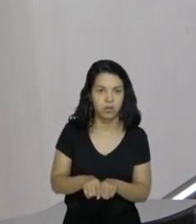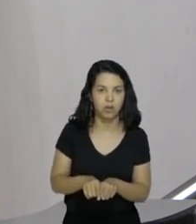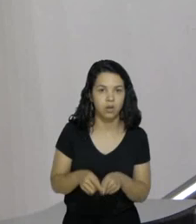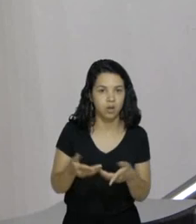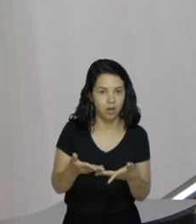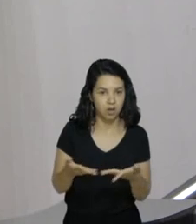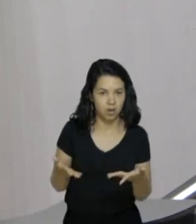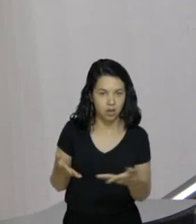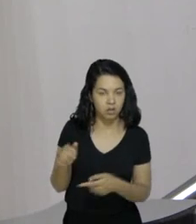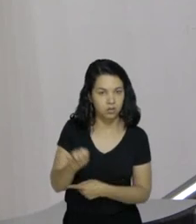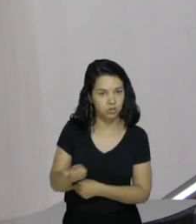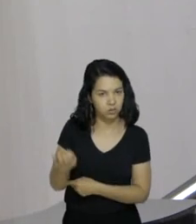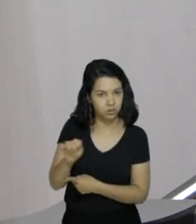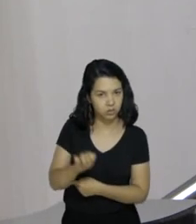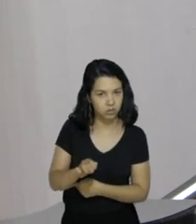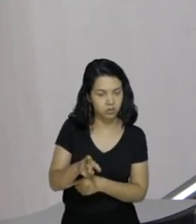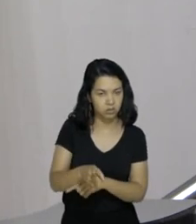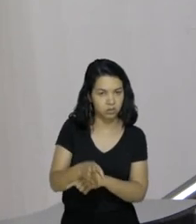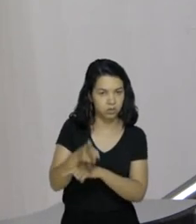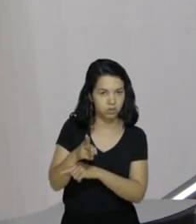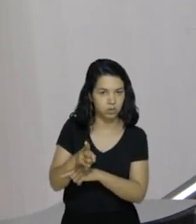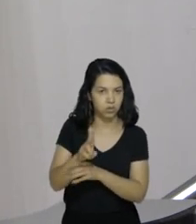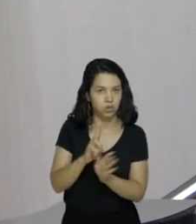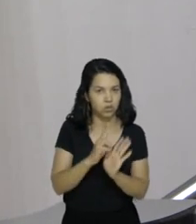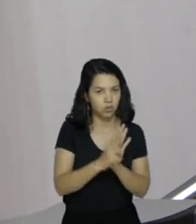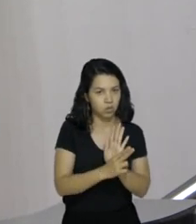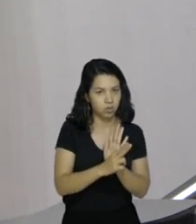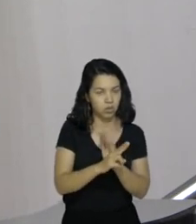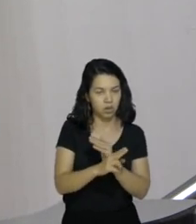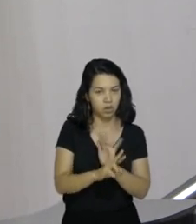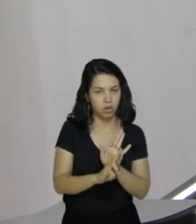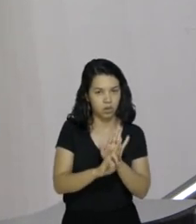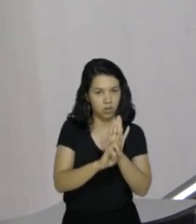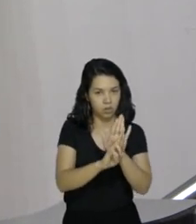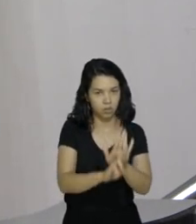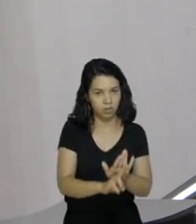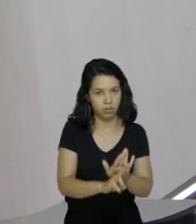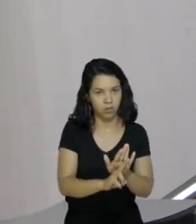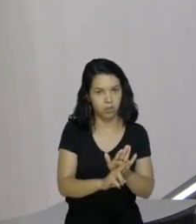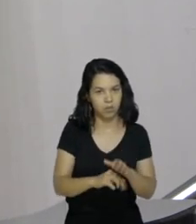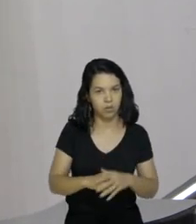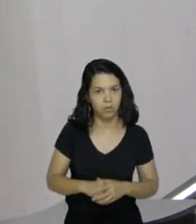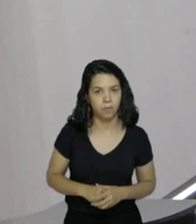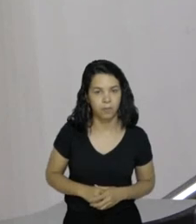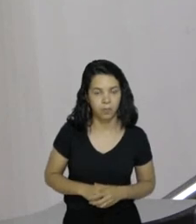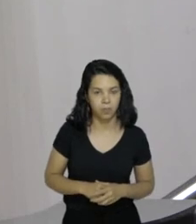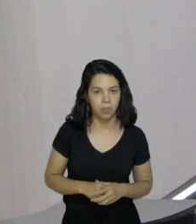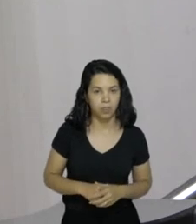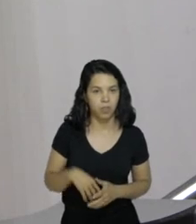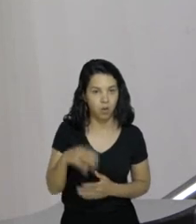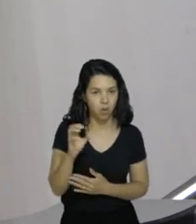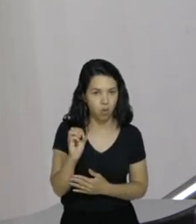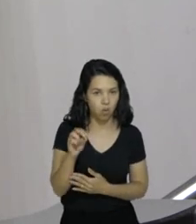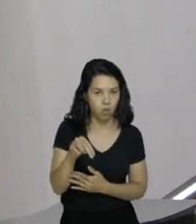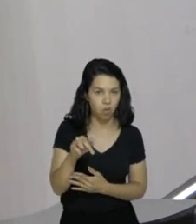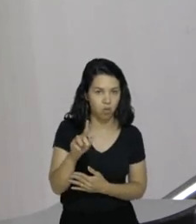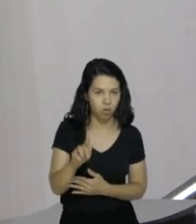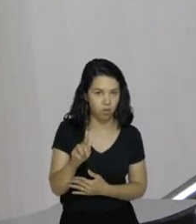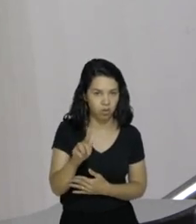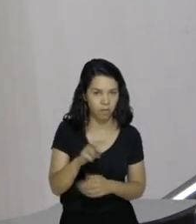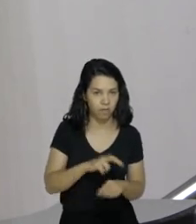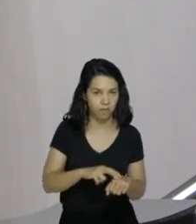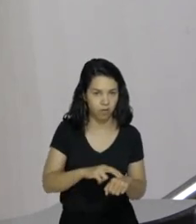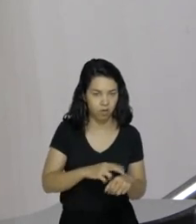nomes para representá-los na ONG Verde Vida. Como prefeito de